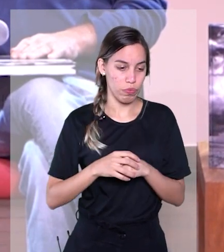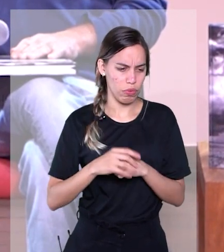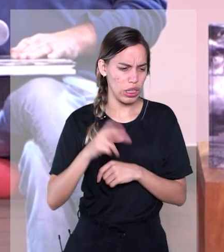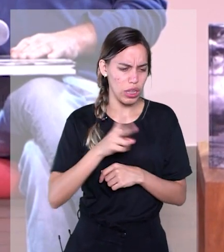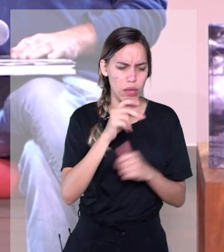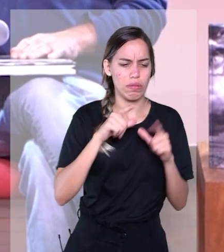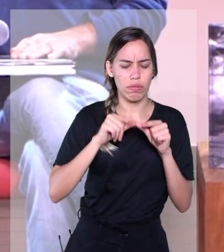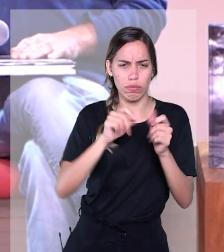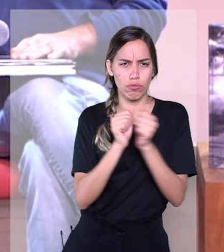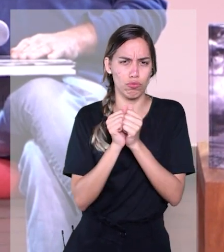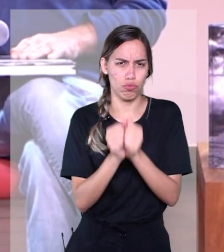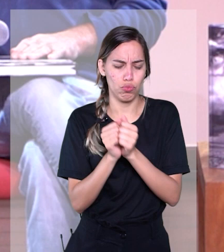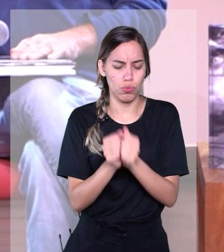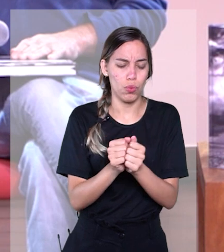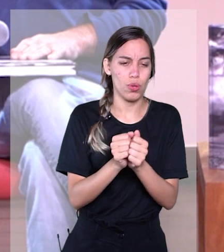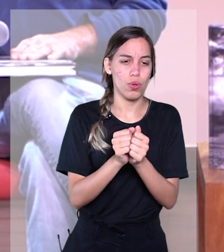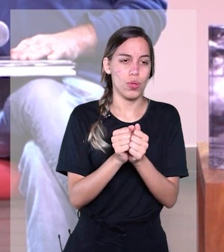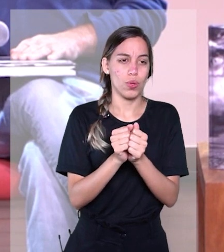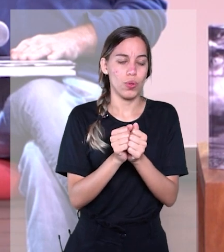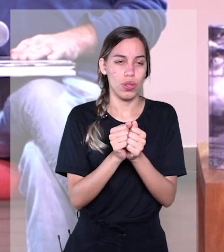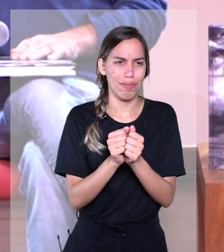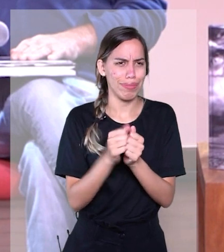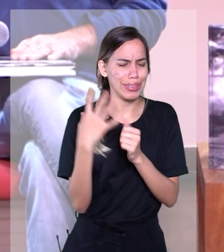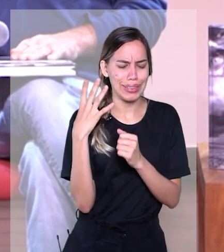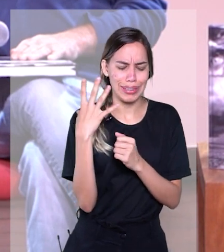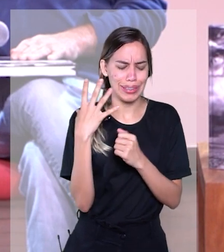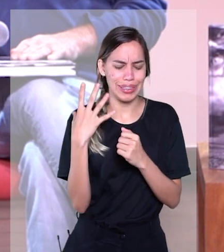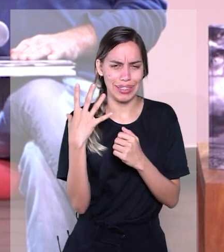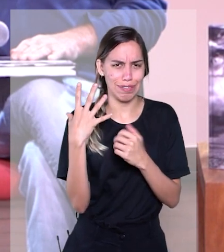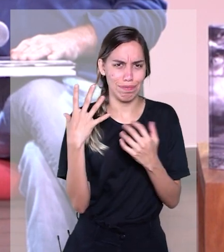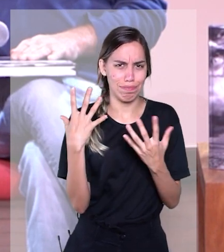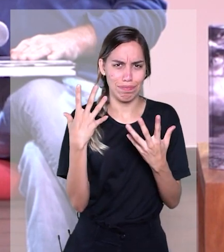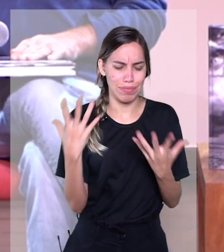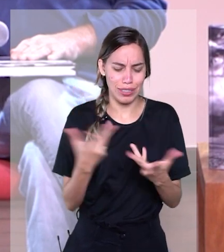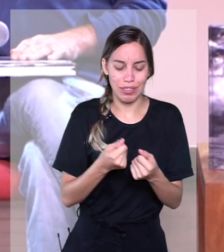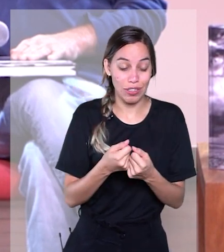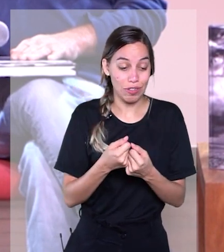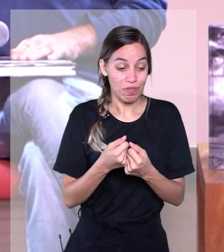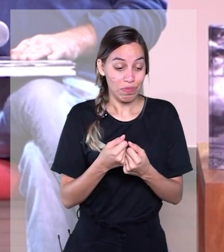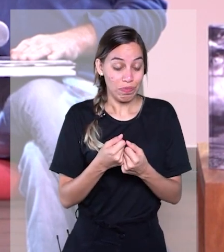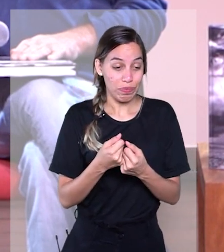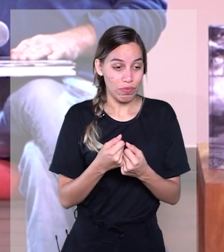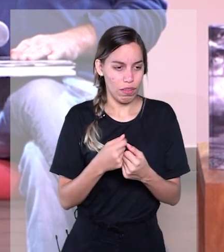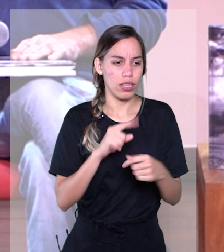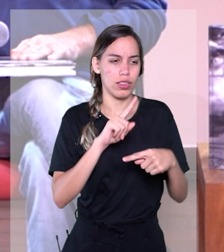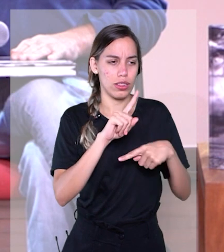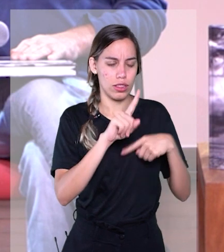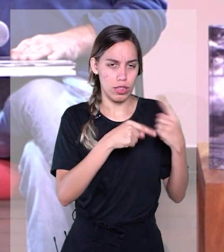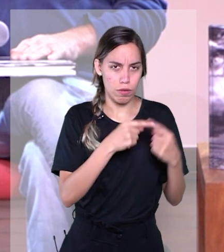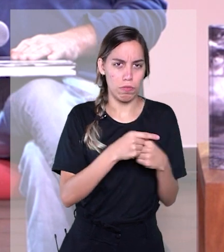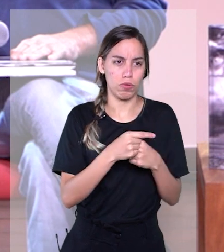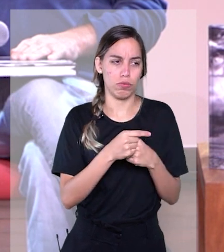sempre uma coisa incrível. E fiquei. Depois que eu saí lá do